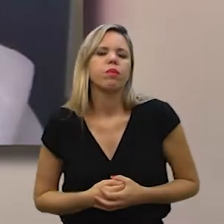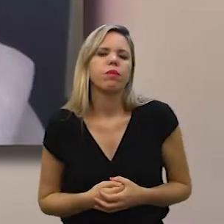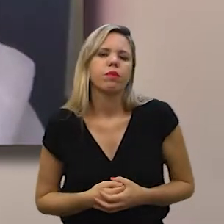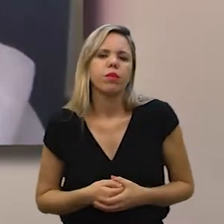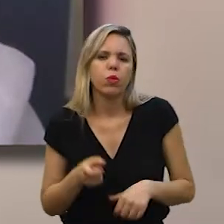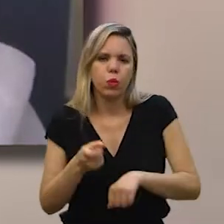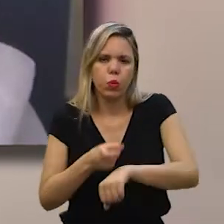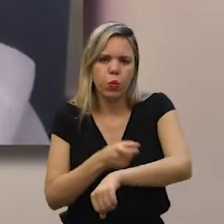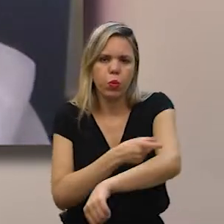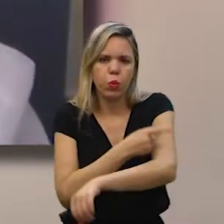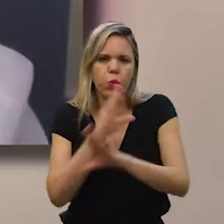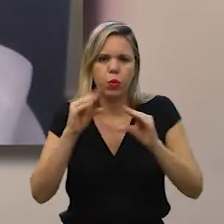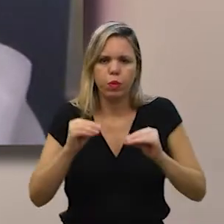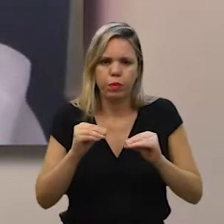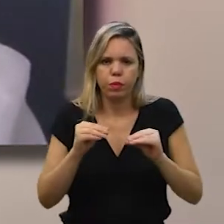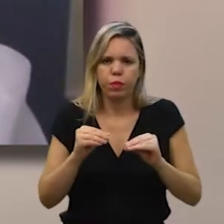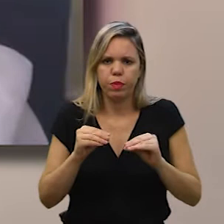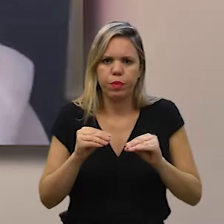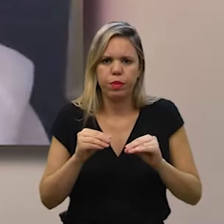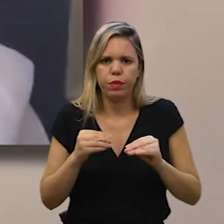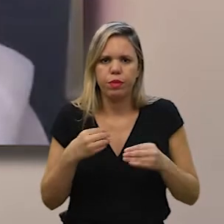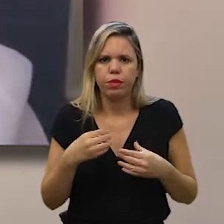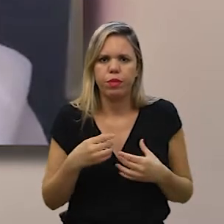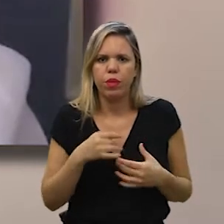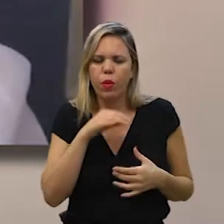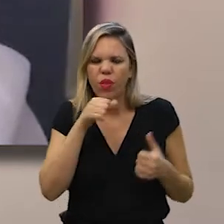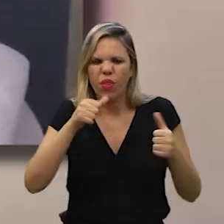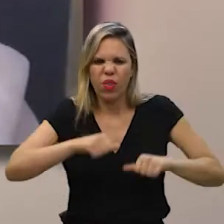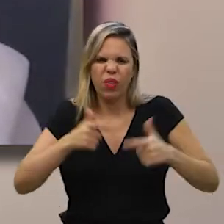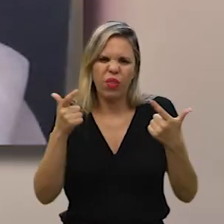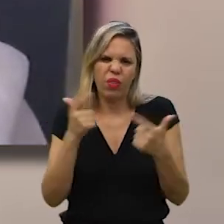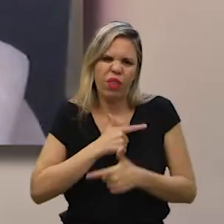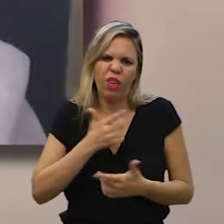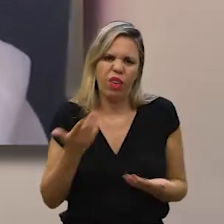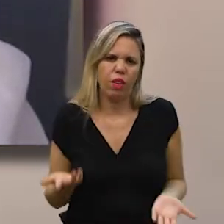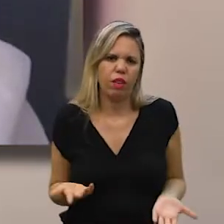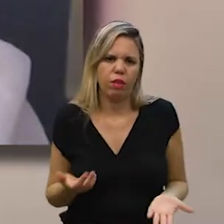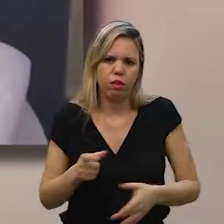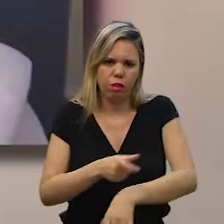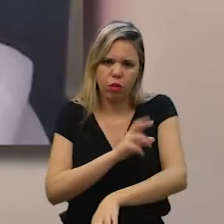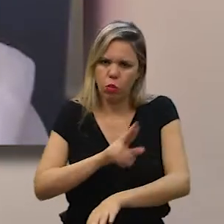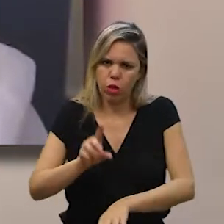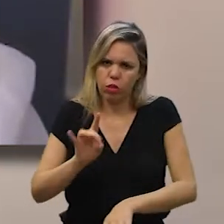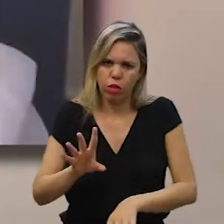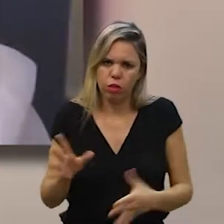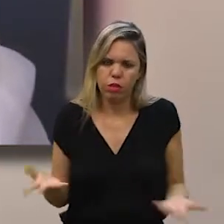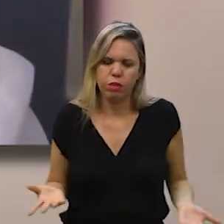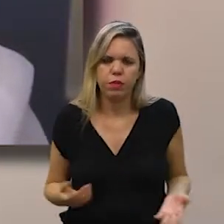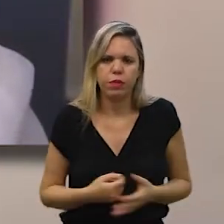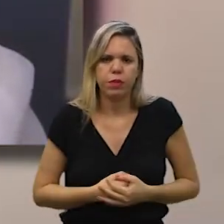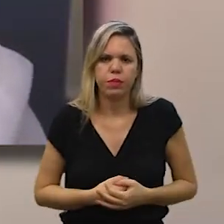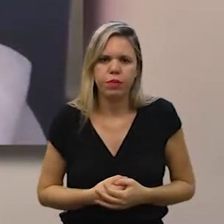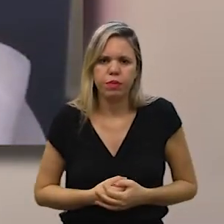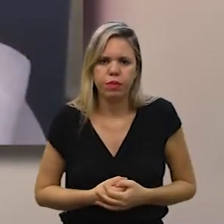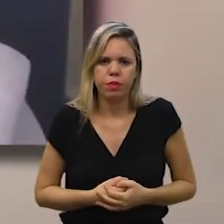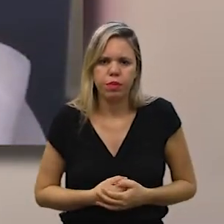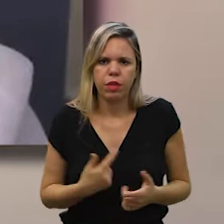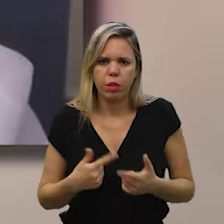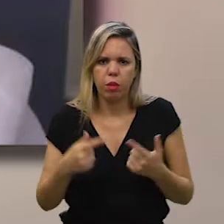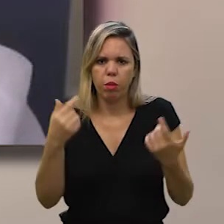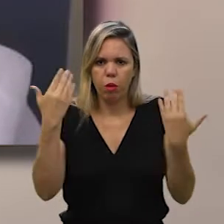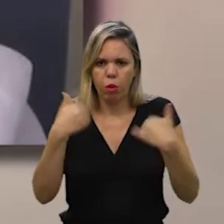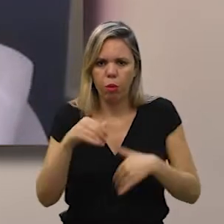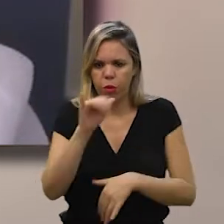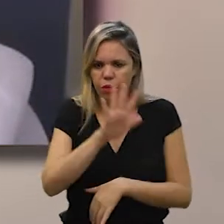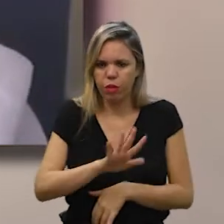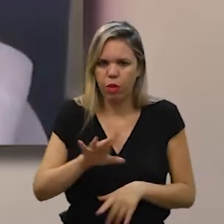ficar aquelas manchas escuras e que são desagradáveis esteticamente. Mas não é só isso, não só o fato